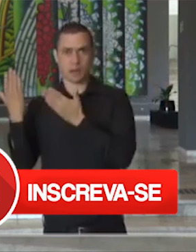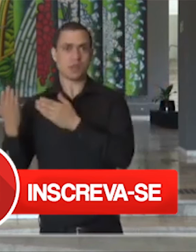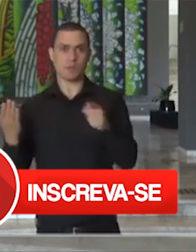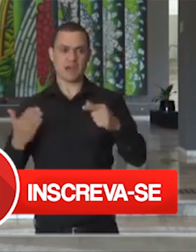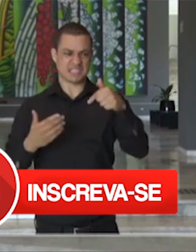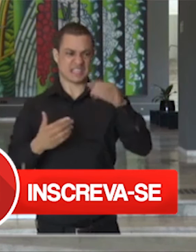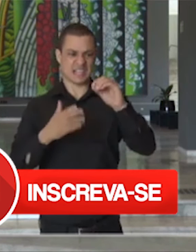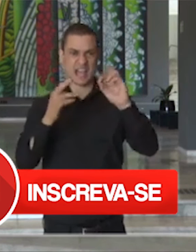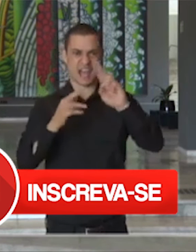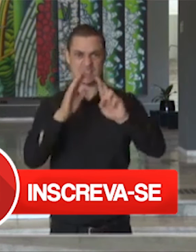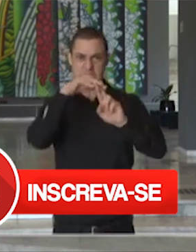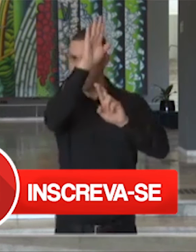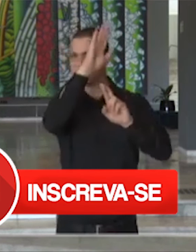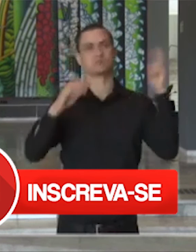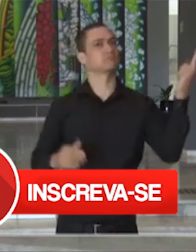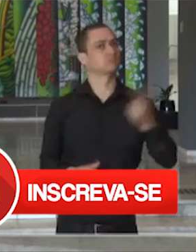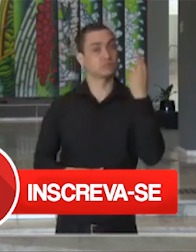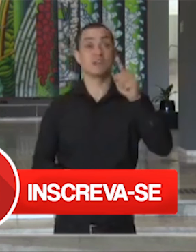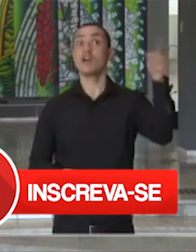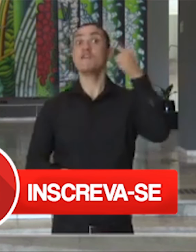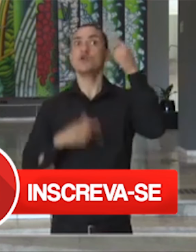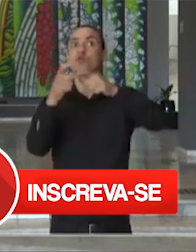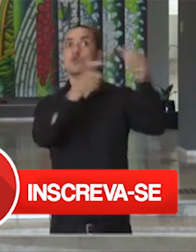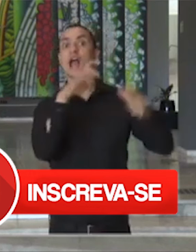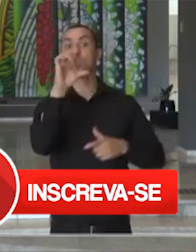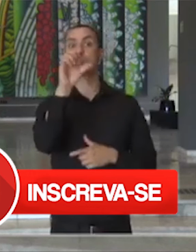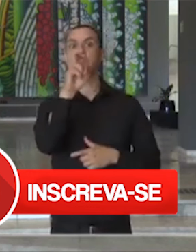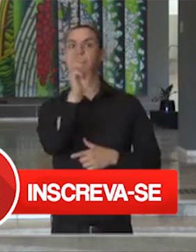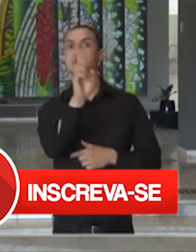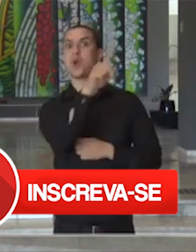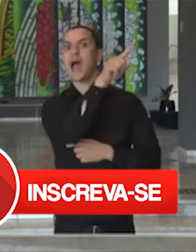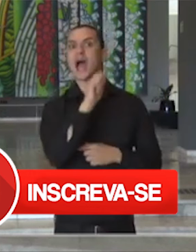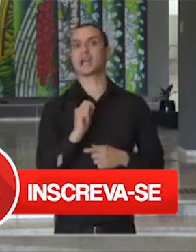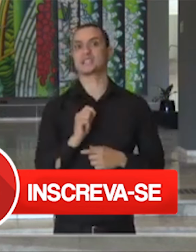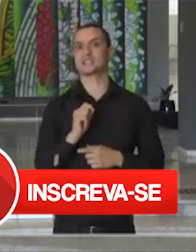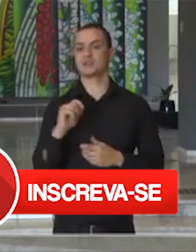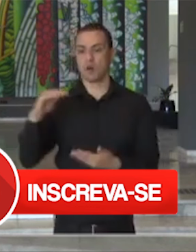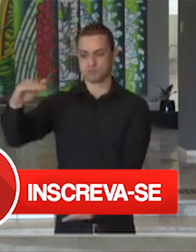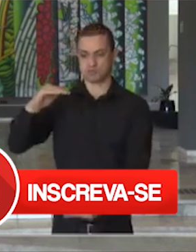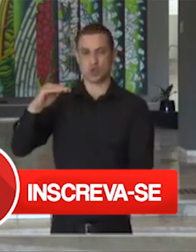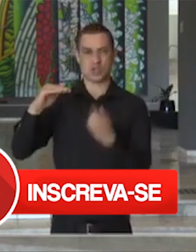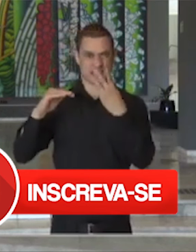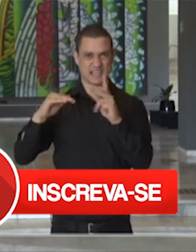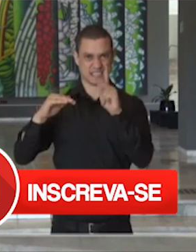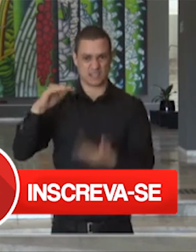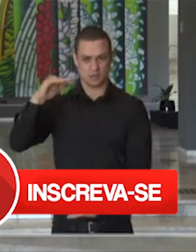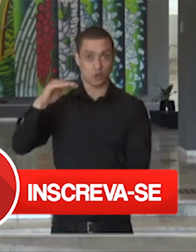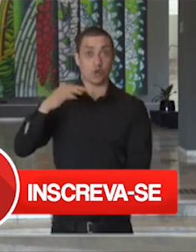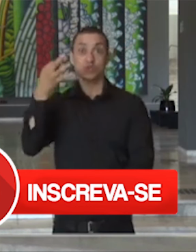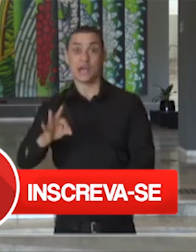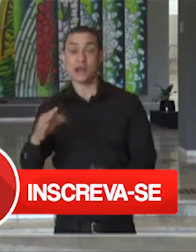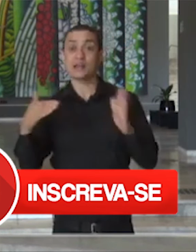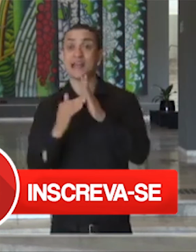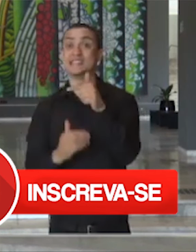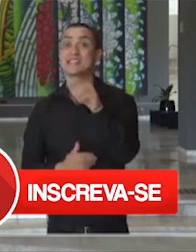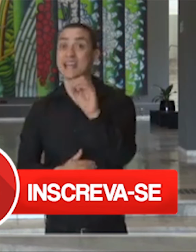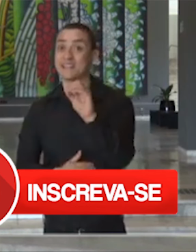70,00. Estão cobrando R$ 95,00, botijão de 13 quilos, quando o valor correto é